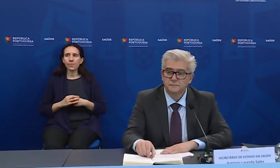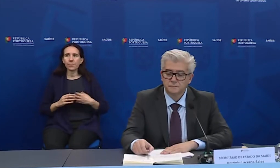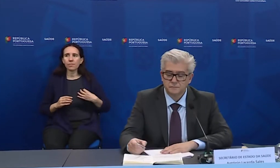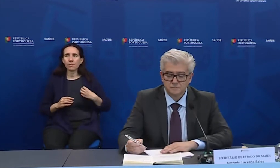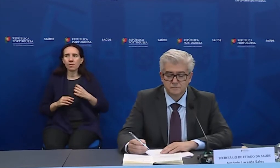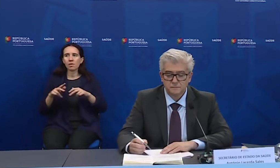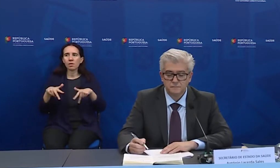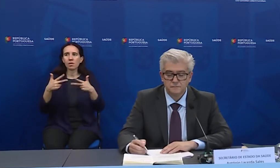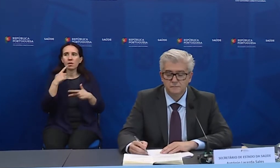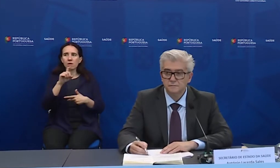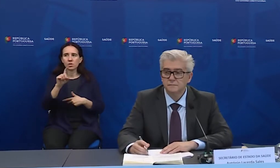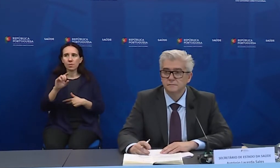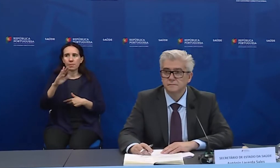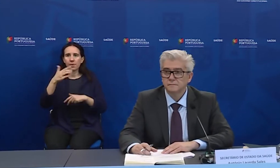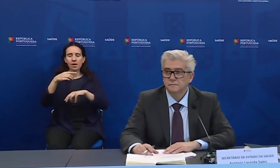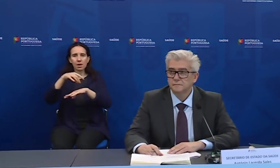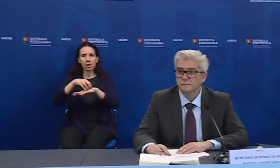por videoconferência. Lusa.